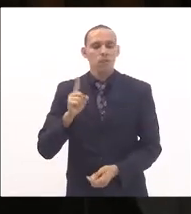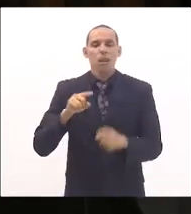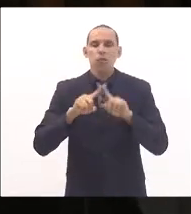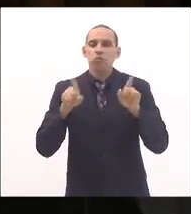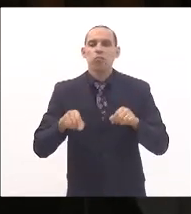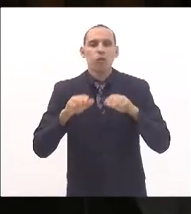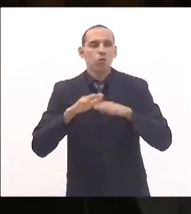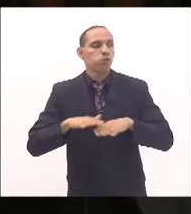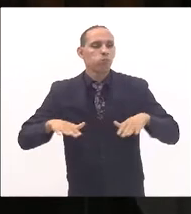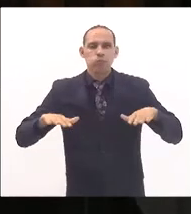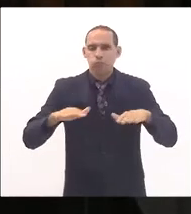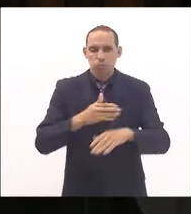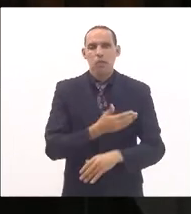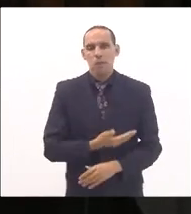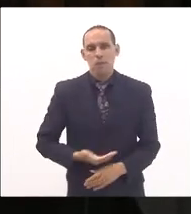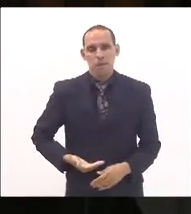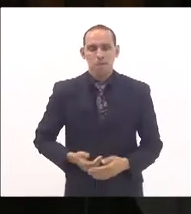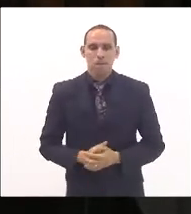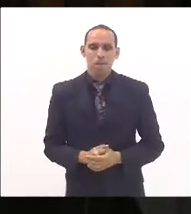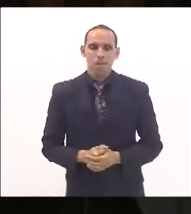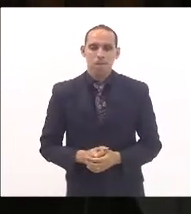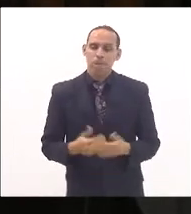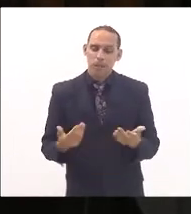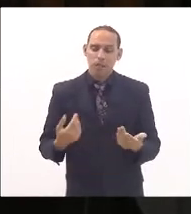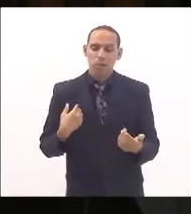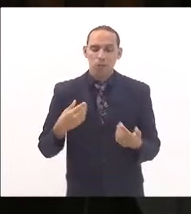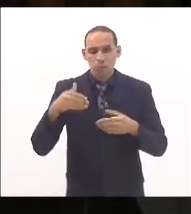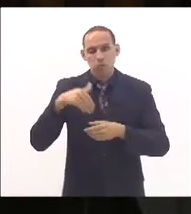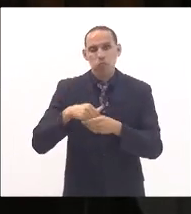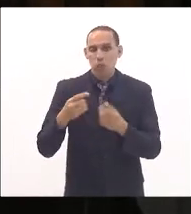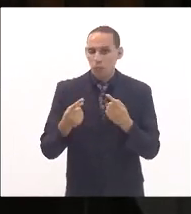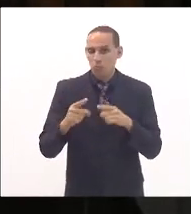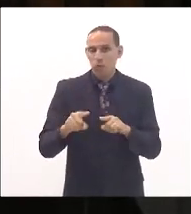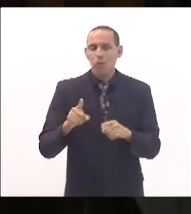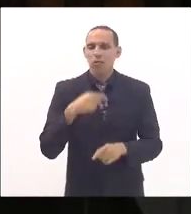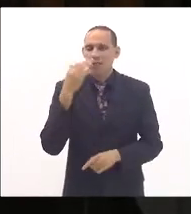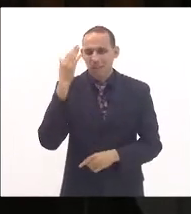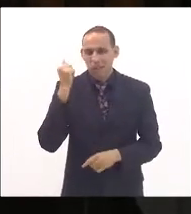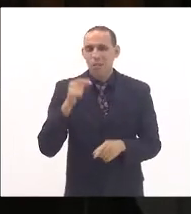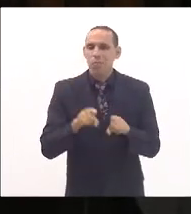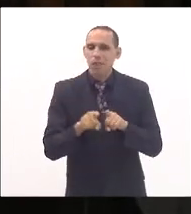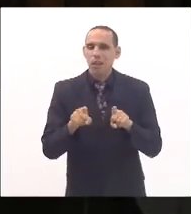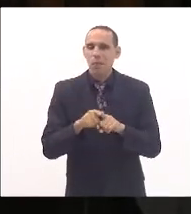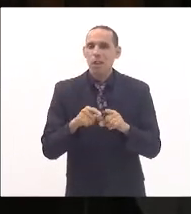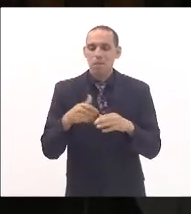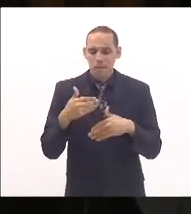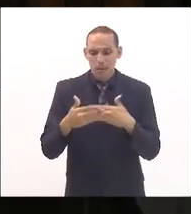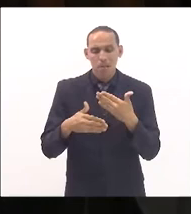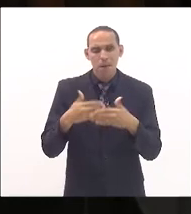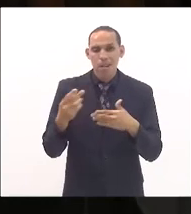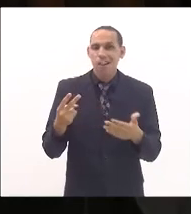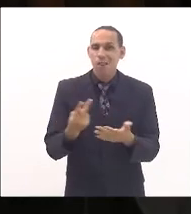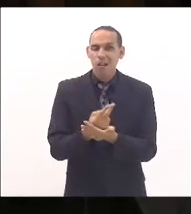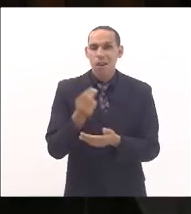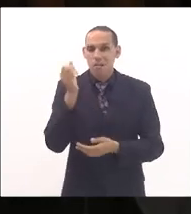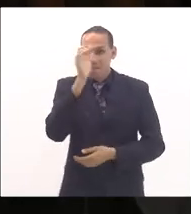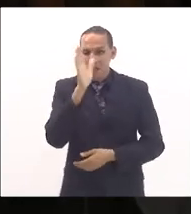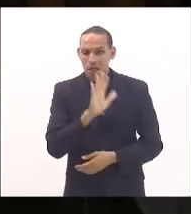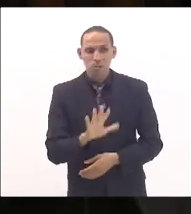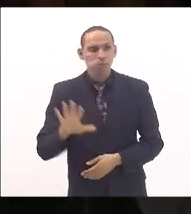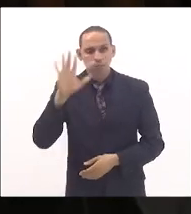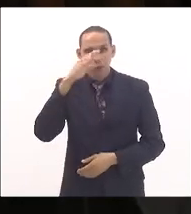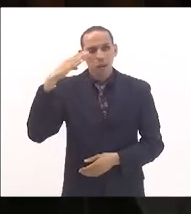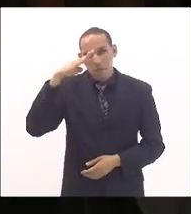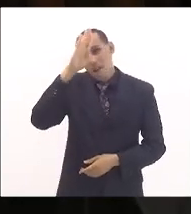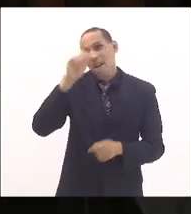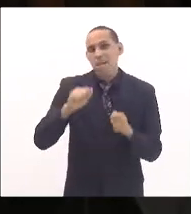Então, o meu voto é contrário nesse sentido. Sabemos que, inclusive, que esse é um processo que tem acontecido no Brasil. Bolsonaro fez isso